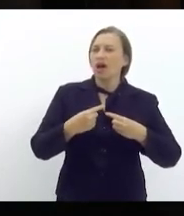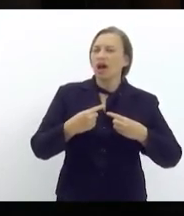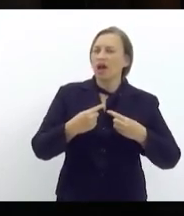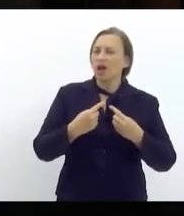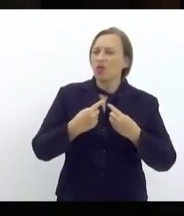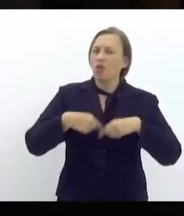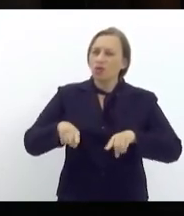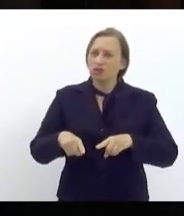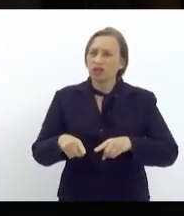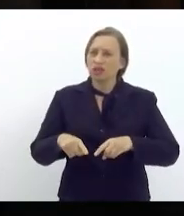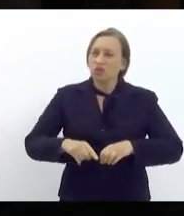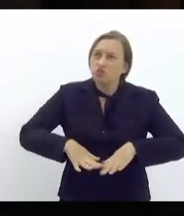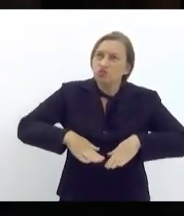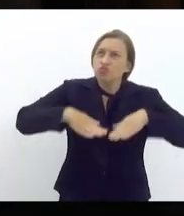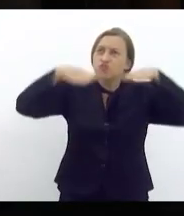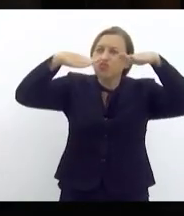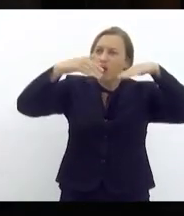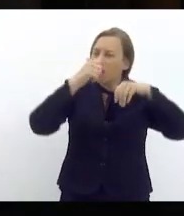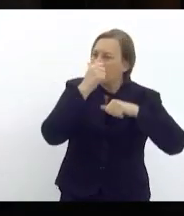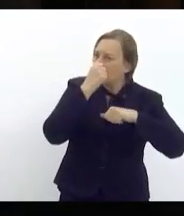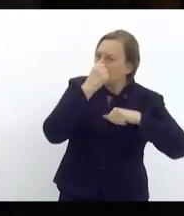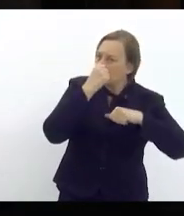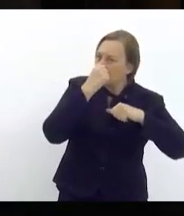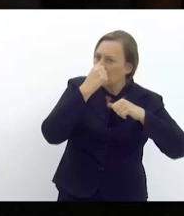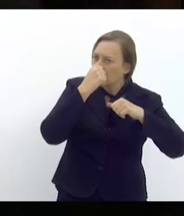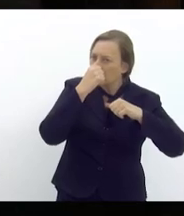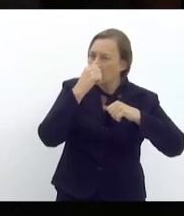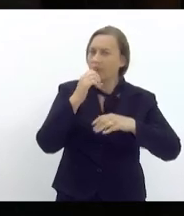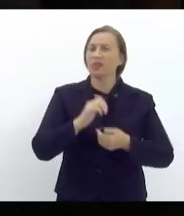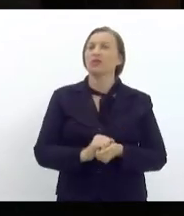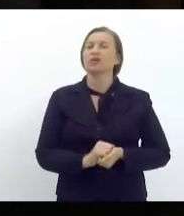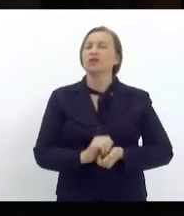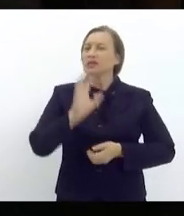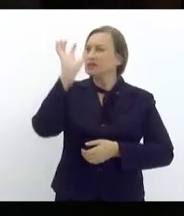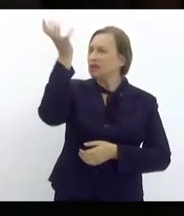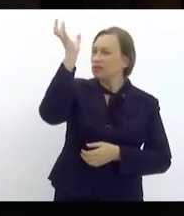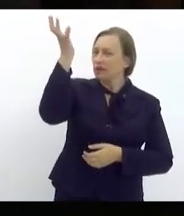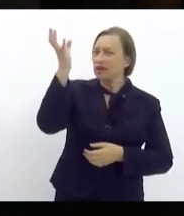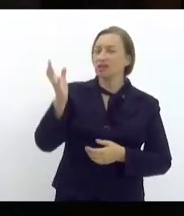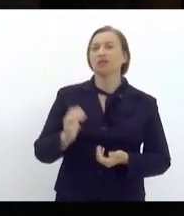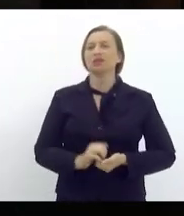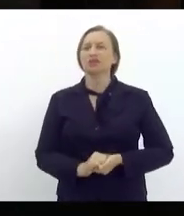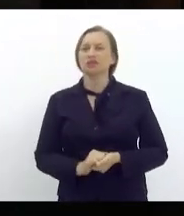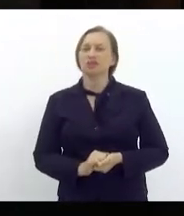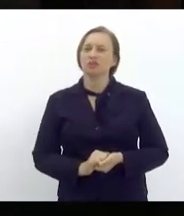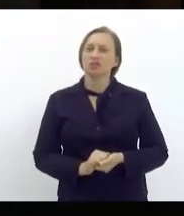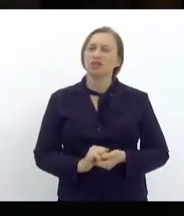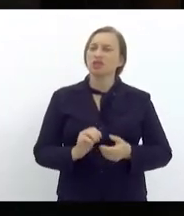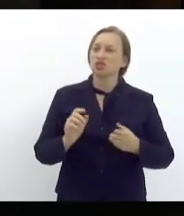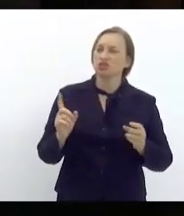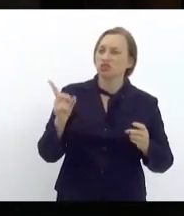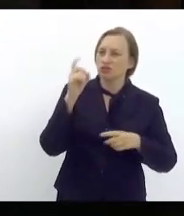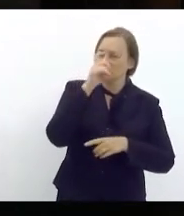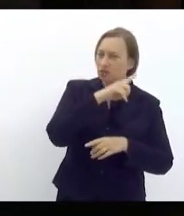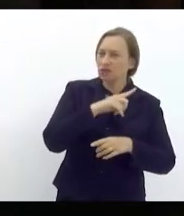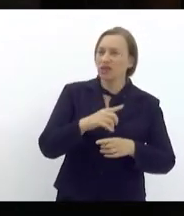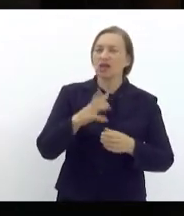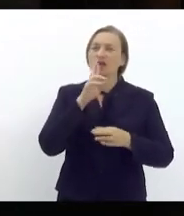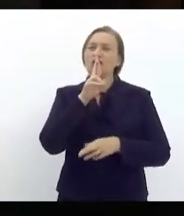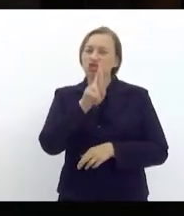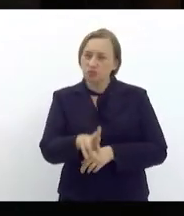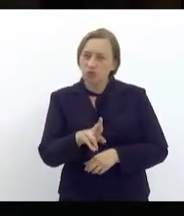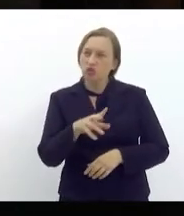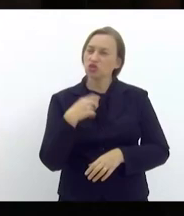que tomam conta de todas as cidades do estado do Rio de Janeiro nesse clima de mudança climática nessa necessidade de resposta